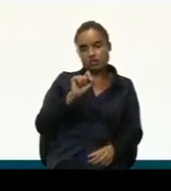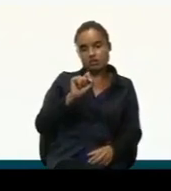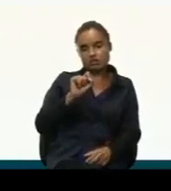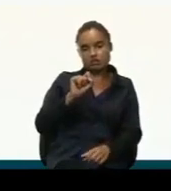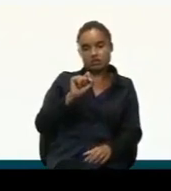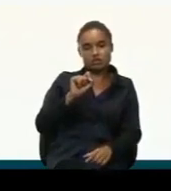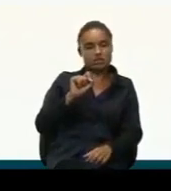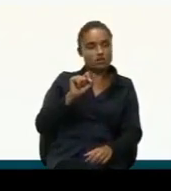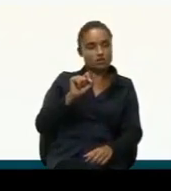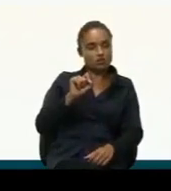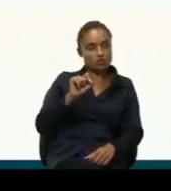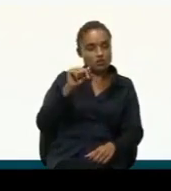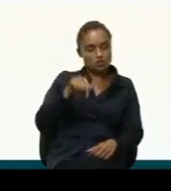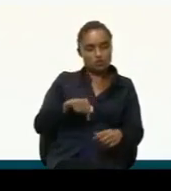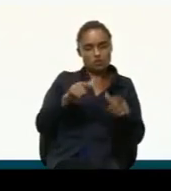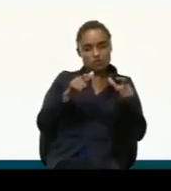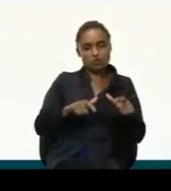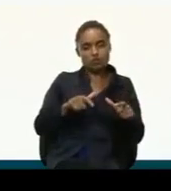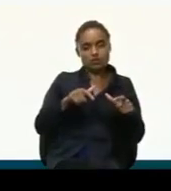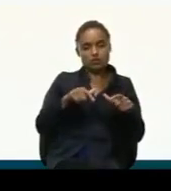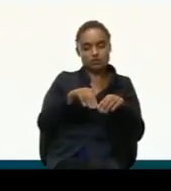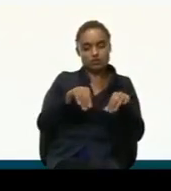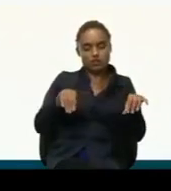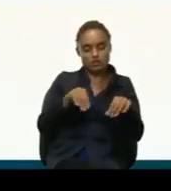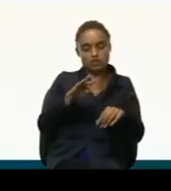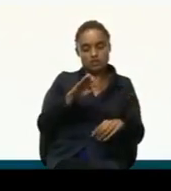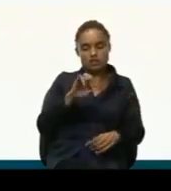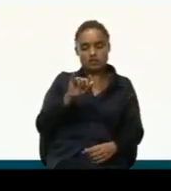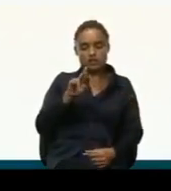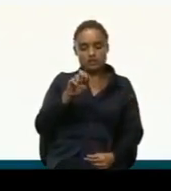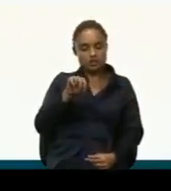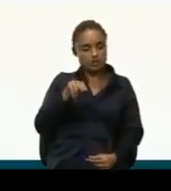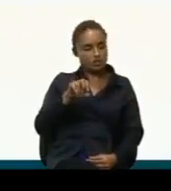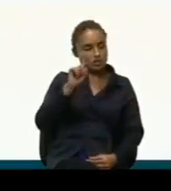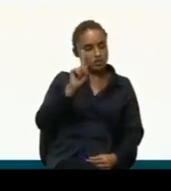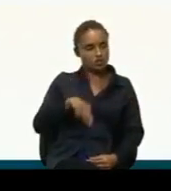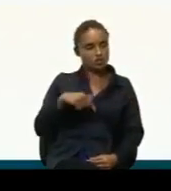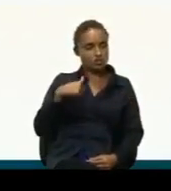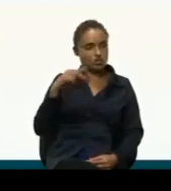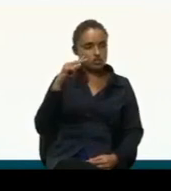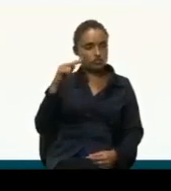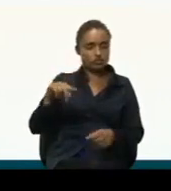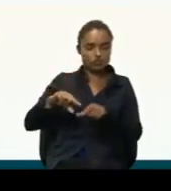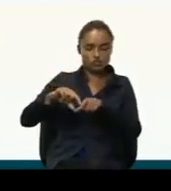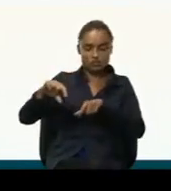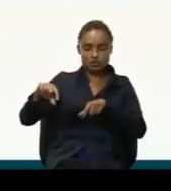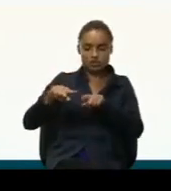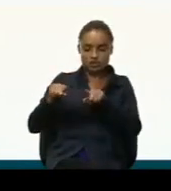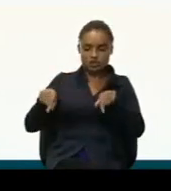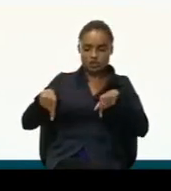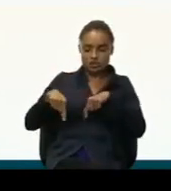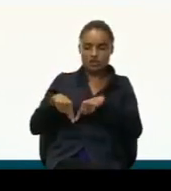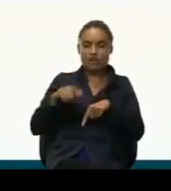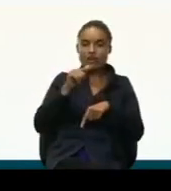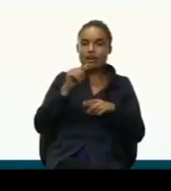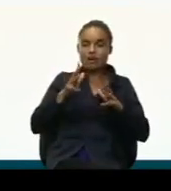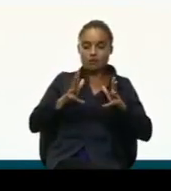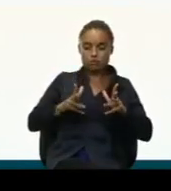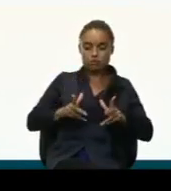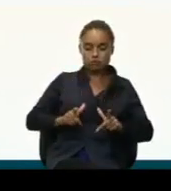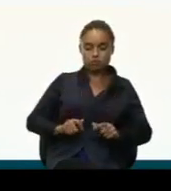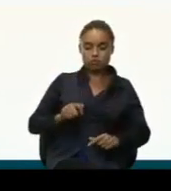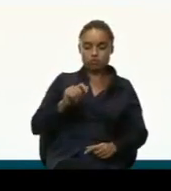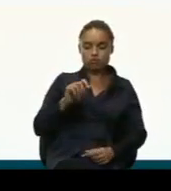locando as coisas nesse terreno. E aqui é a estação de tratamento de água. Então, aqui na estação de tratamento de água,